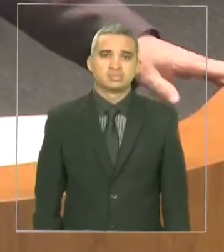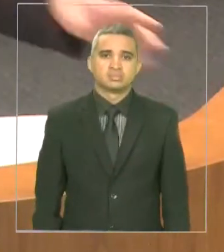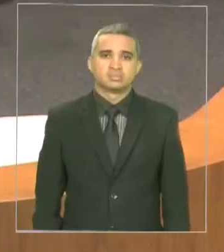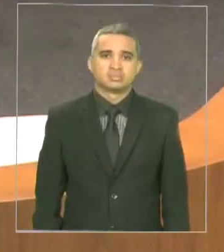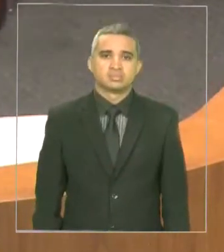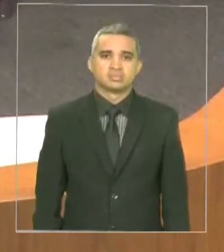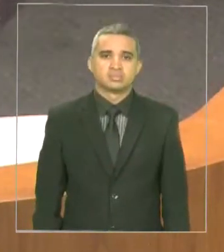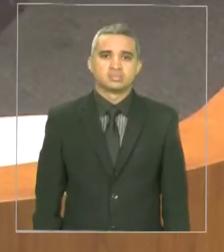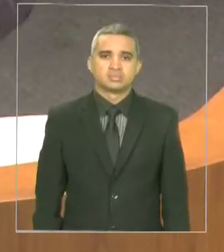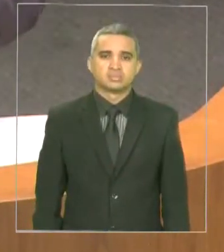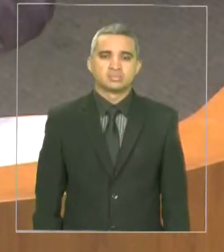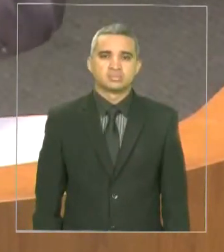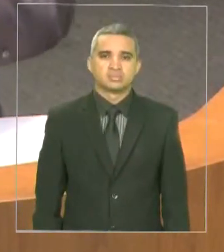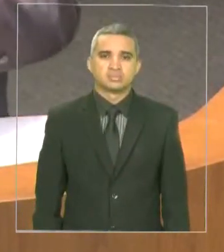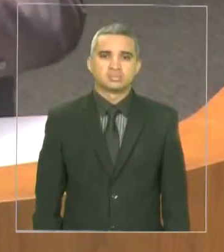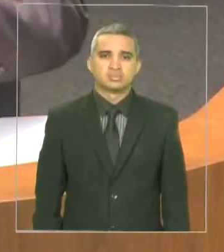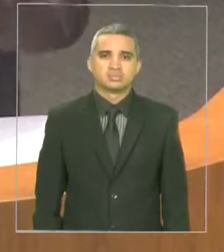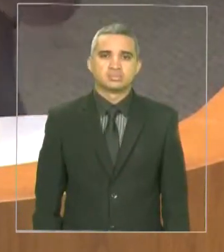que fosse